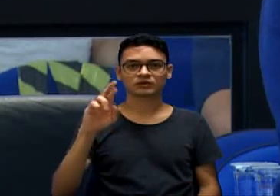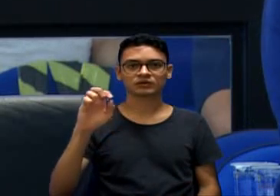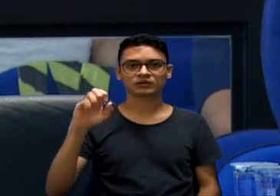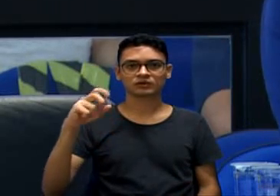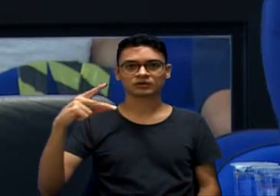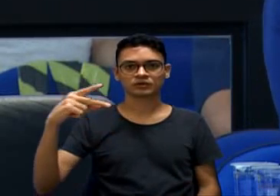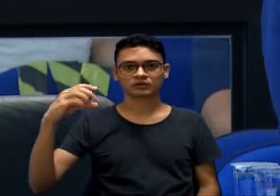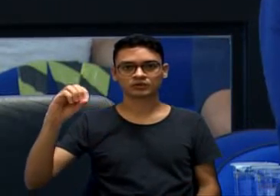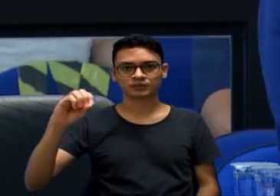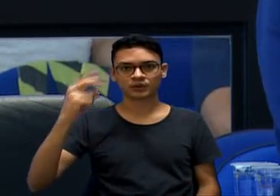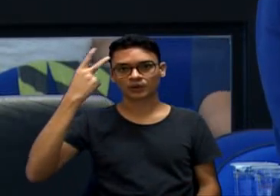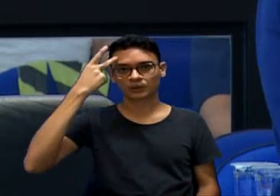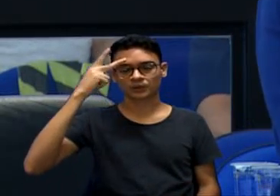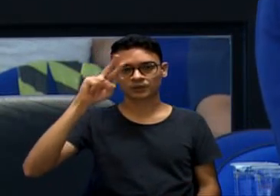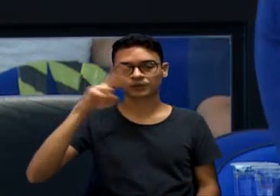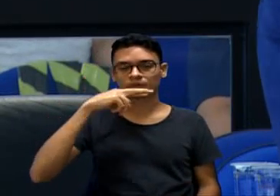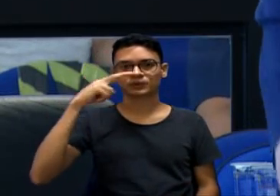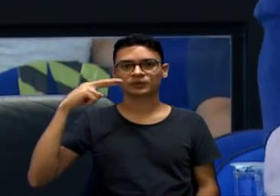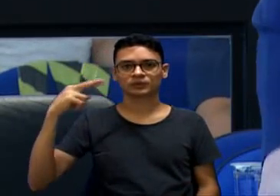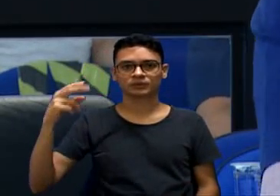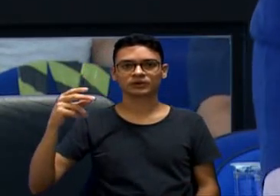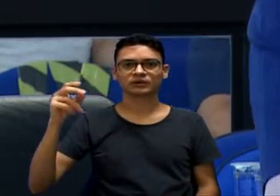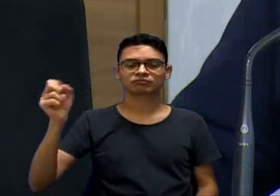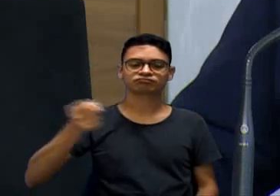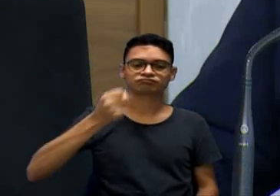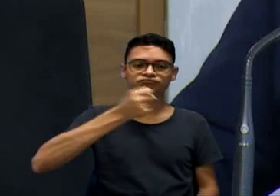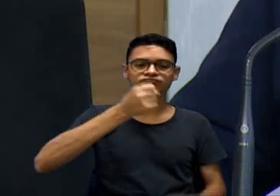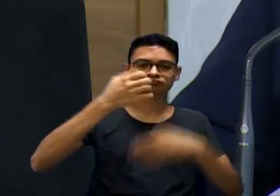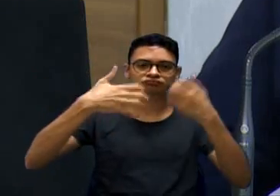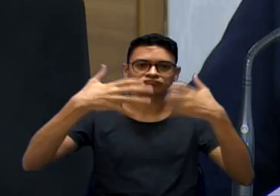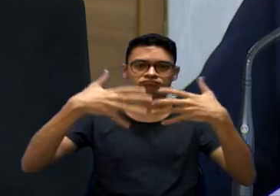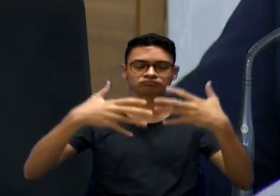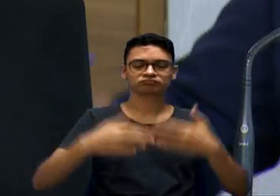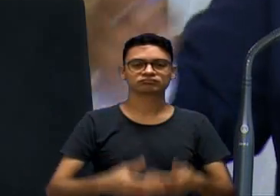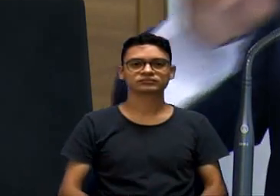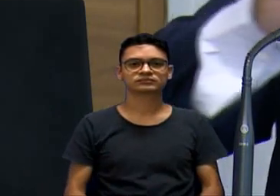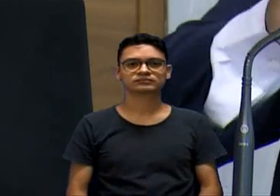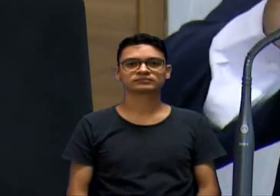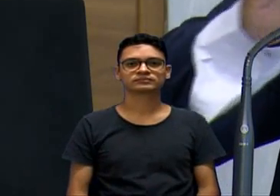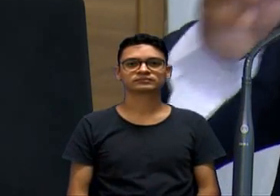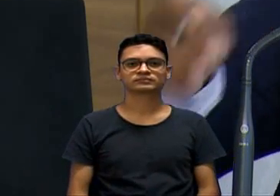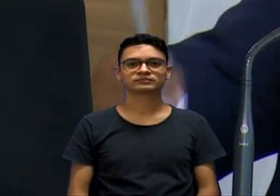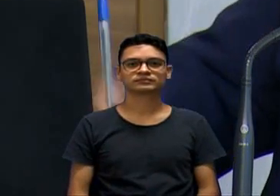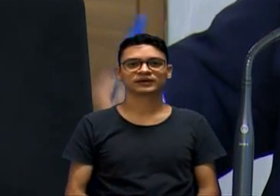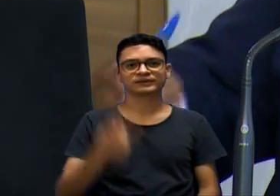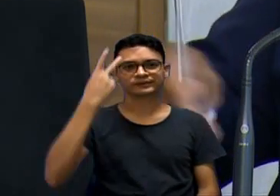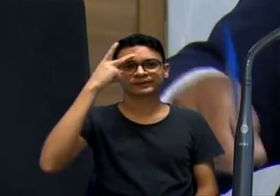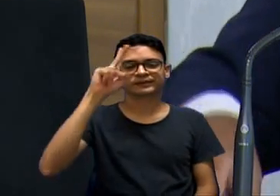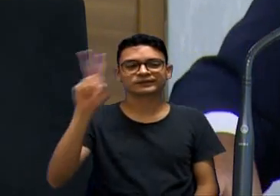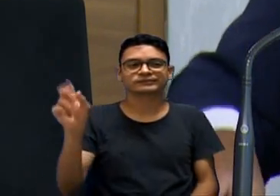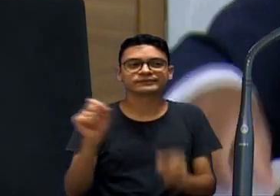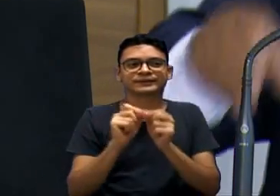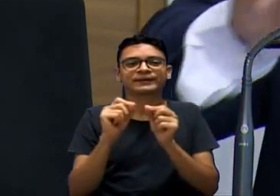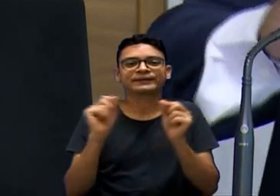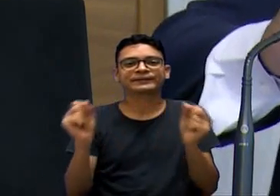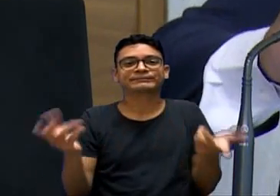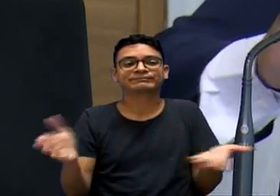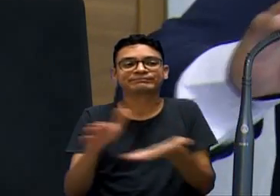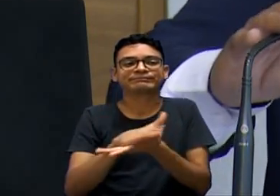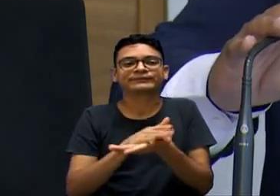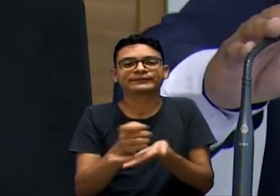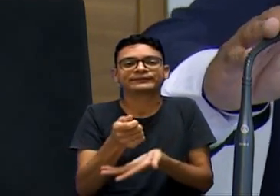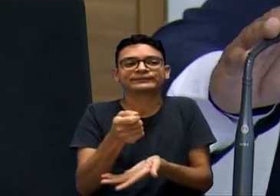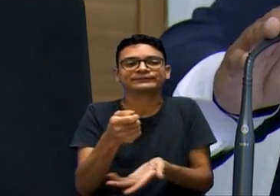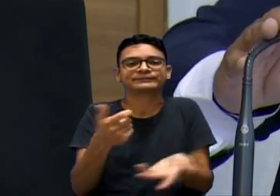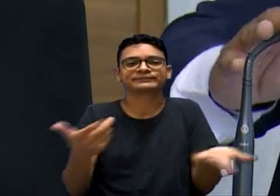e 2 dias que o prefeito Manga assumiu naquela época. Você viu o recado da Rose? O que ela fala? É, em dois dias não dá para fazer muita coisa, não. Vai fazer o quê,